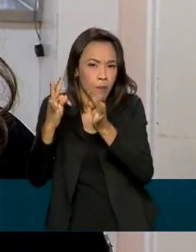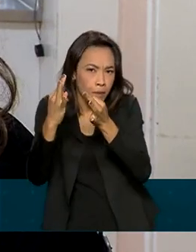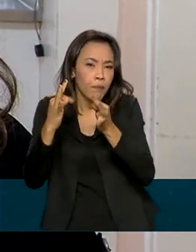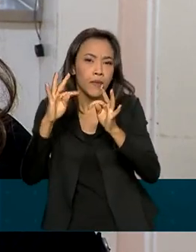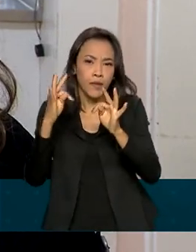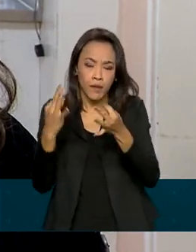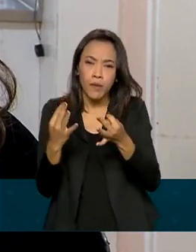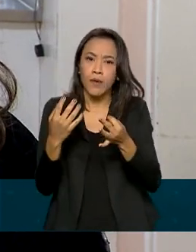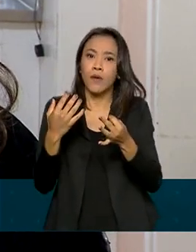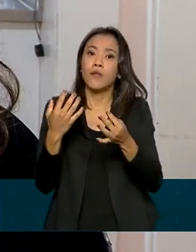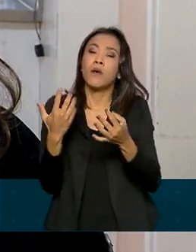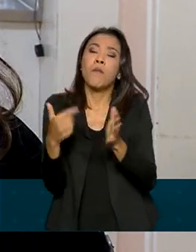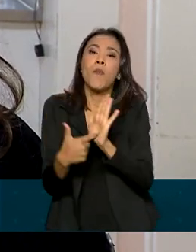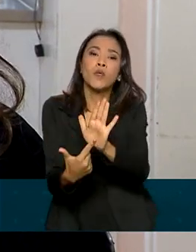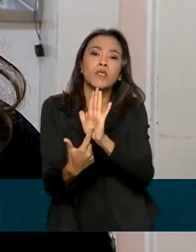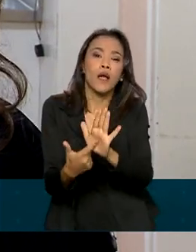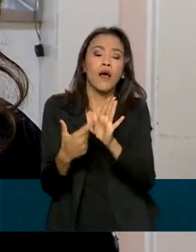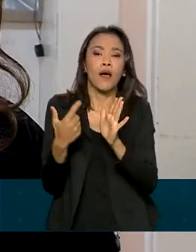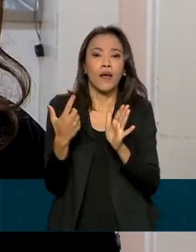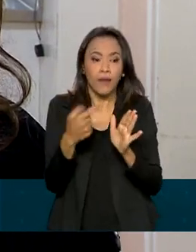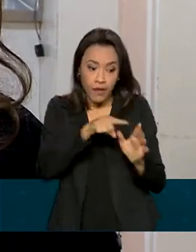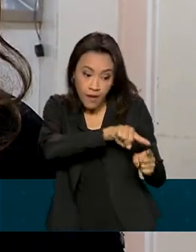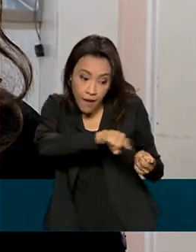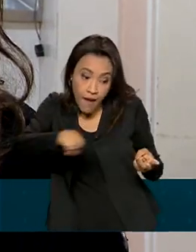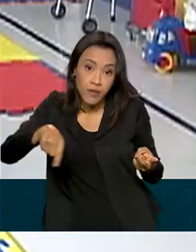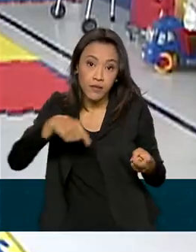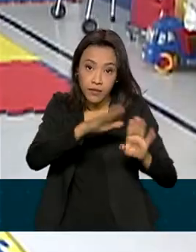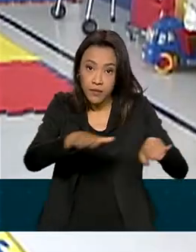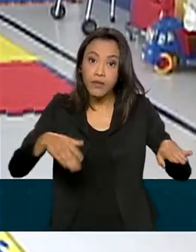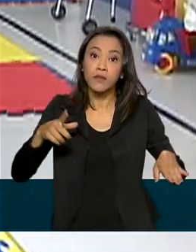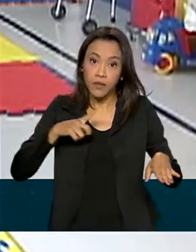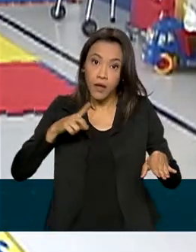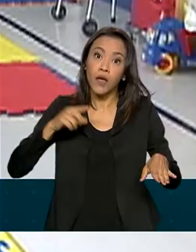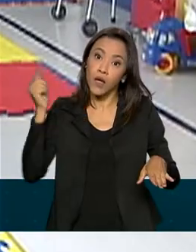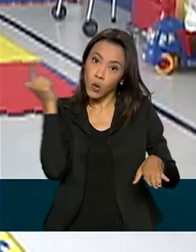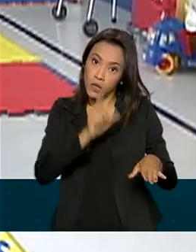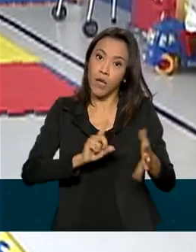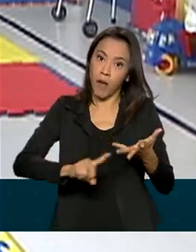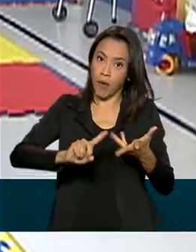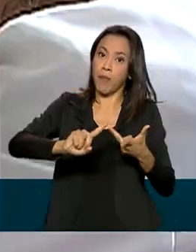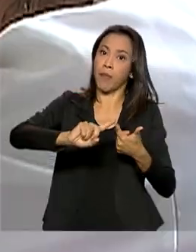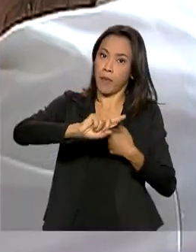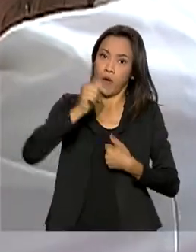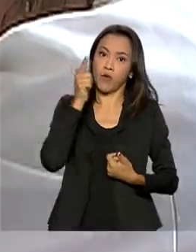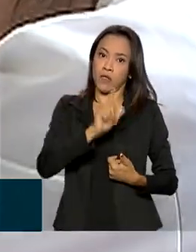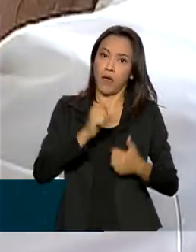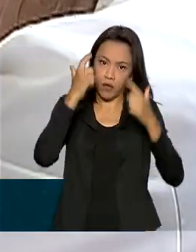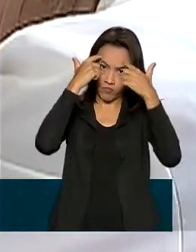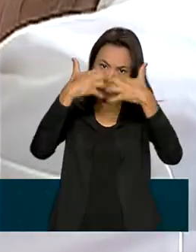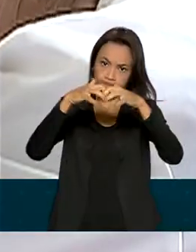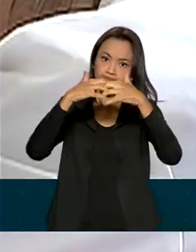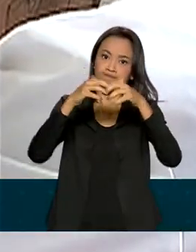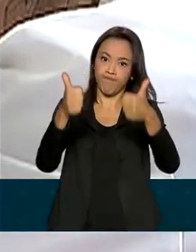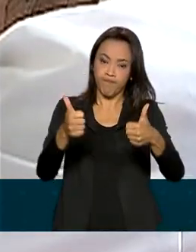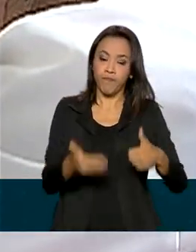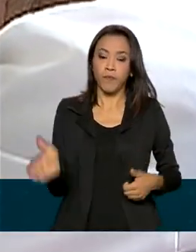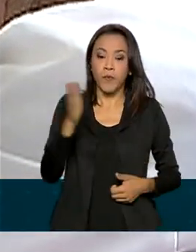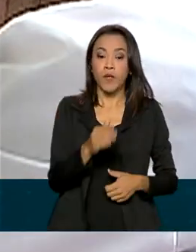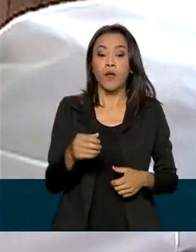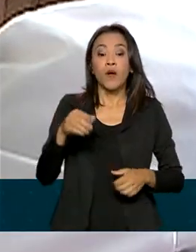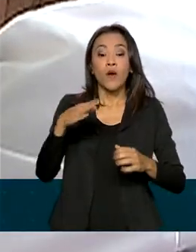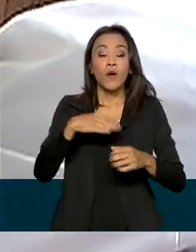a quantidade de possibilidades que essas crianças podem ter em todo o país o SUS a